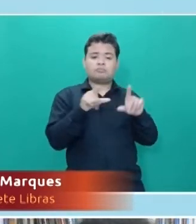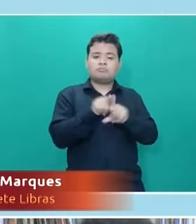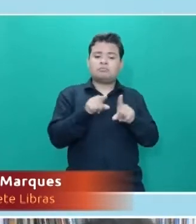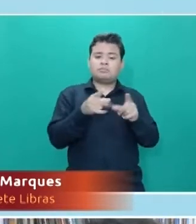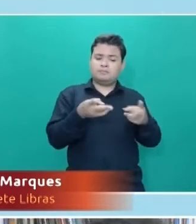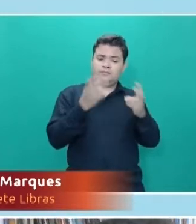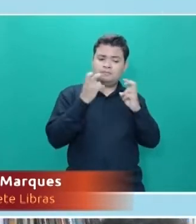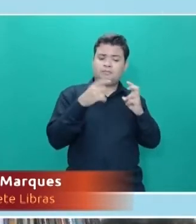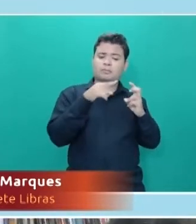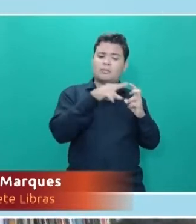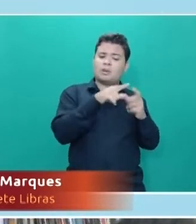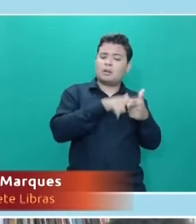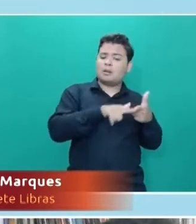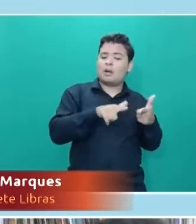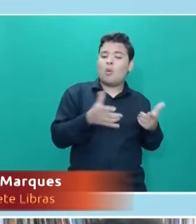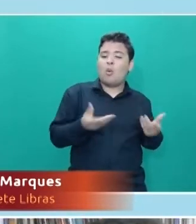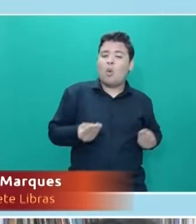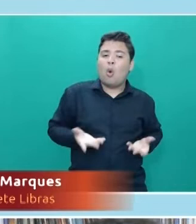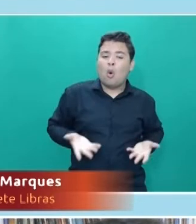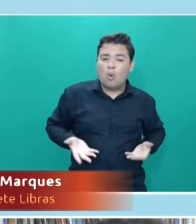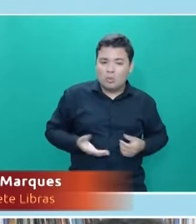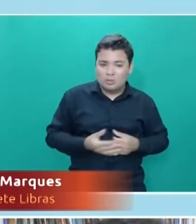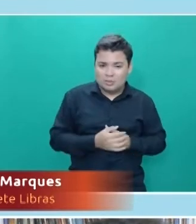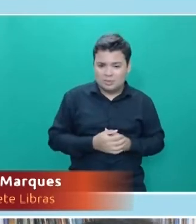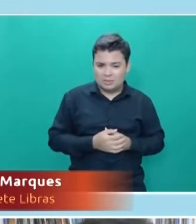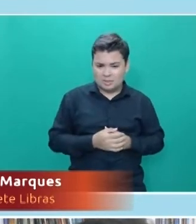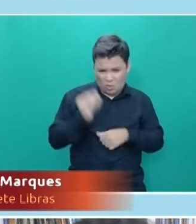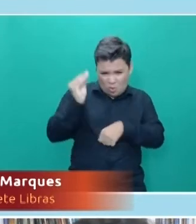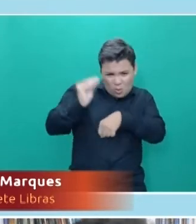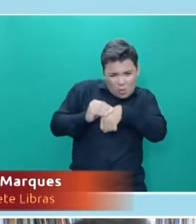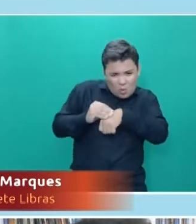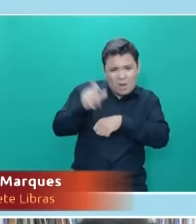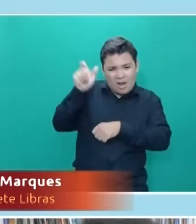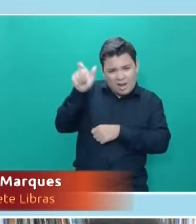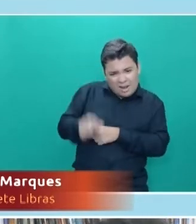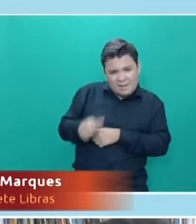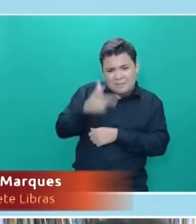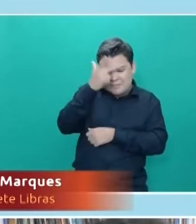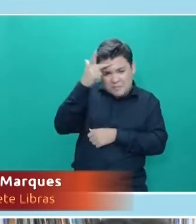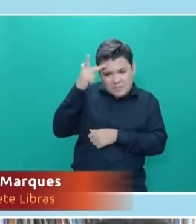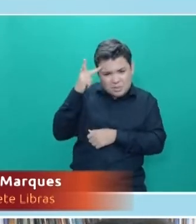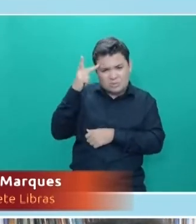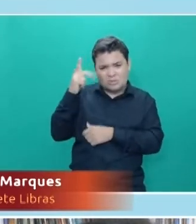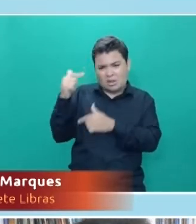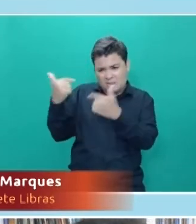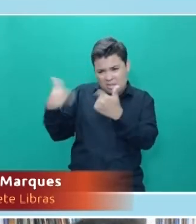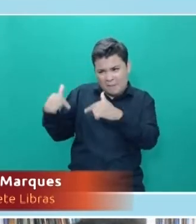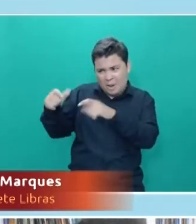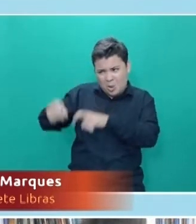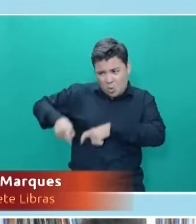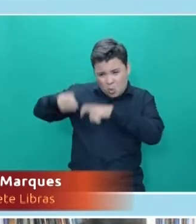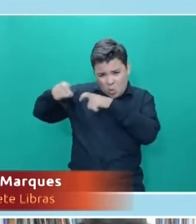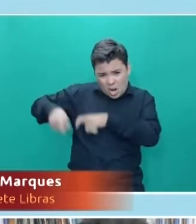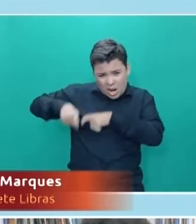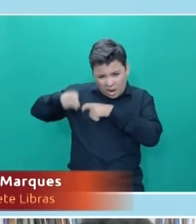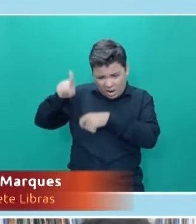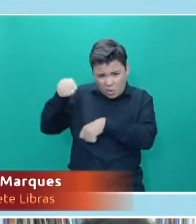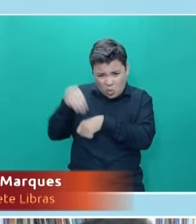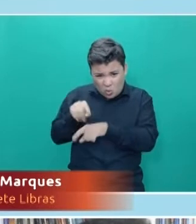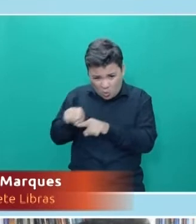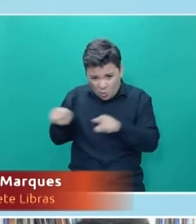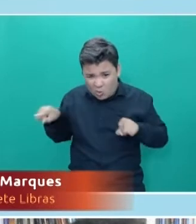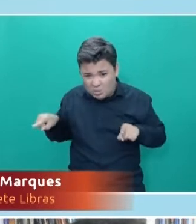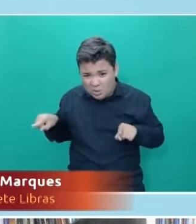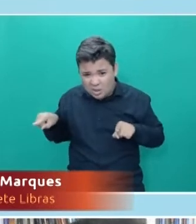Mas a culpa hoje é de quem? Será que é da dona Maria, do seu Joaquim, do trabalhador rural, né, que em média